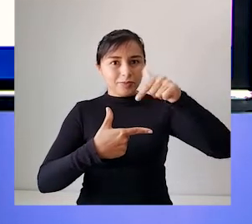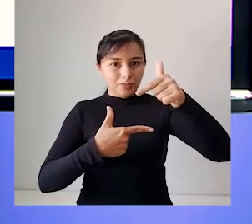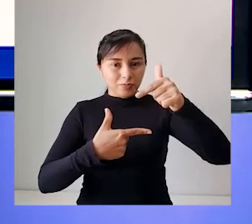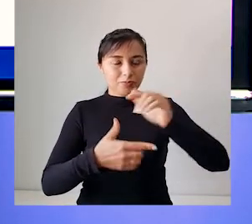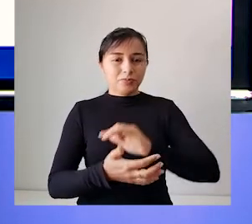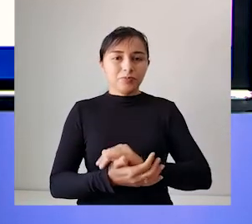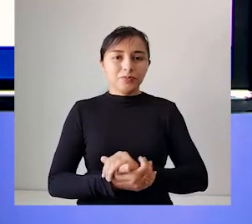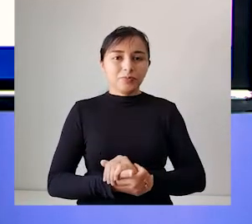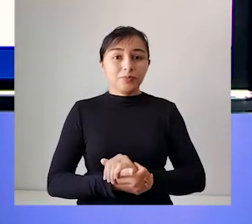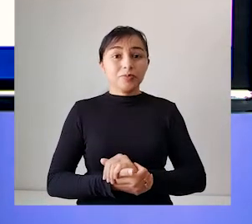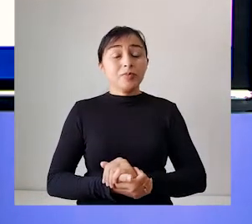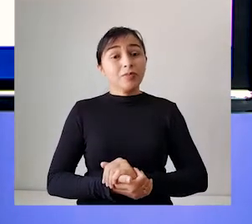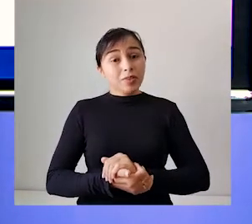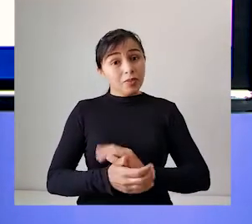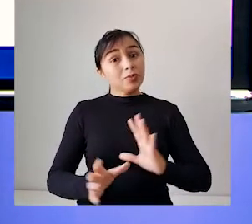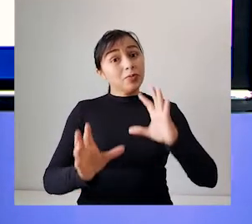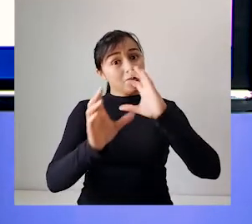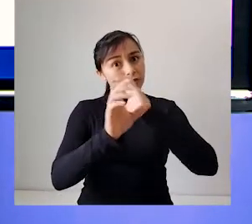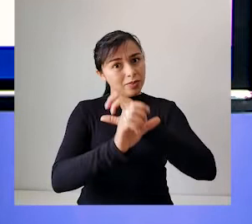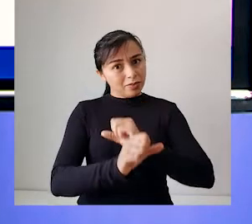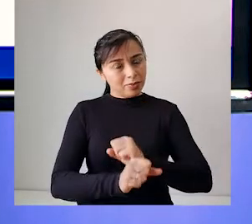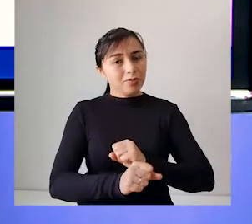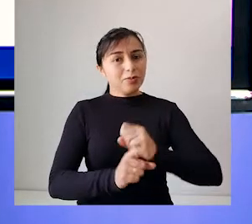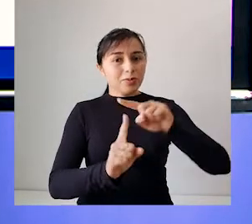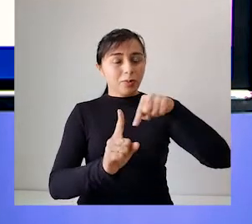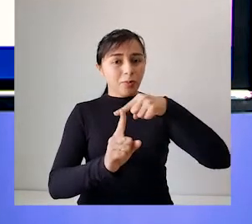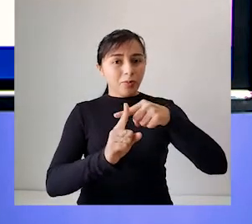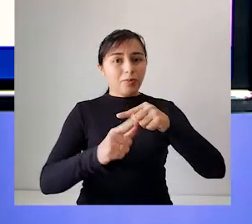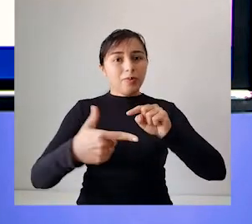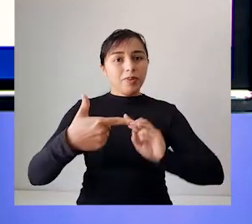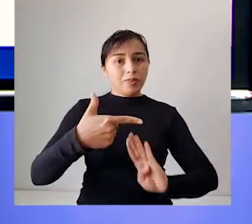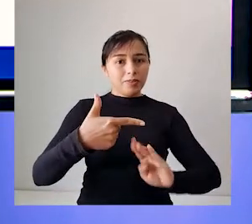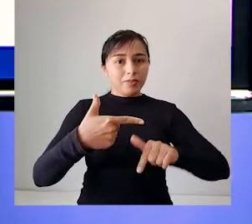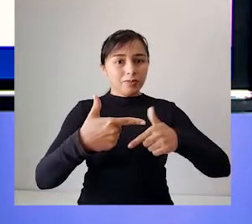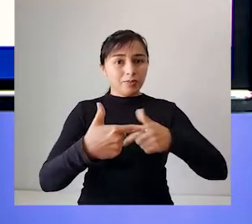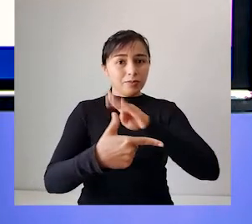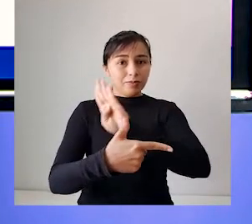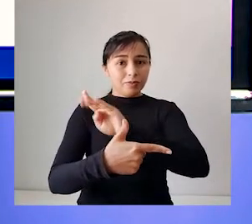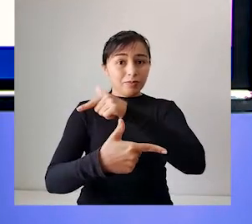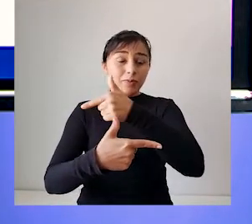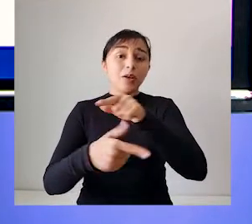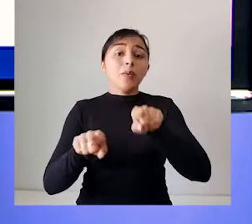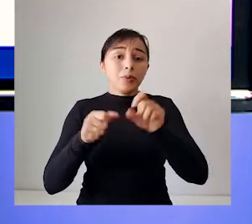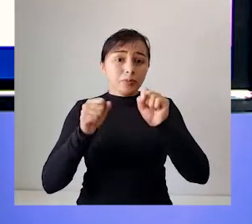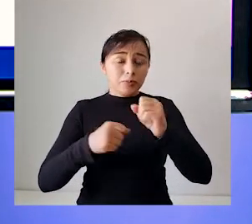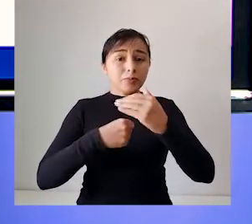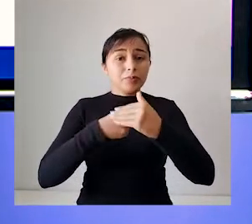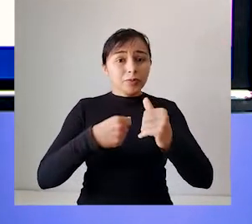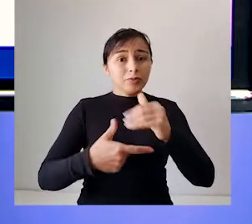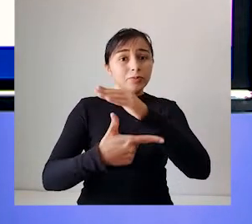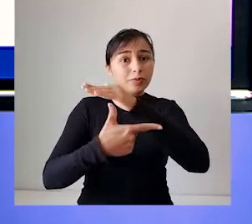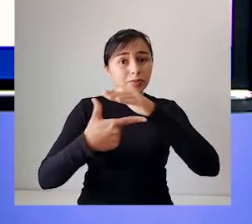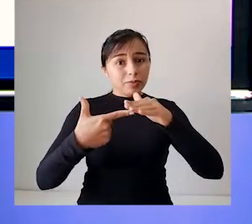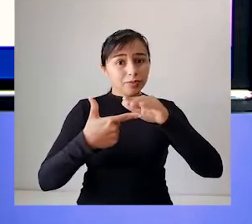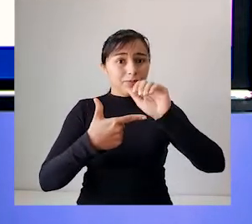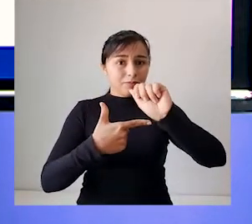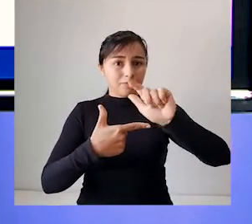Sou a soma dos quadrados dos catetos, mas pode me chamar de quadrado da